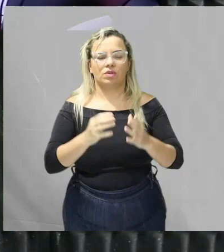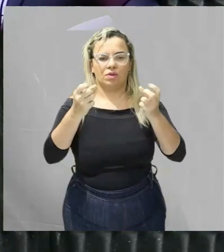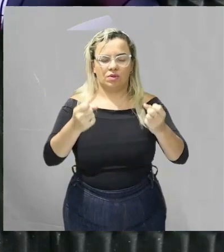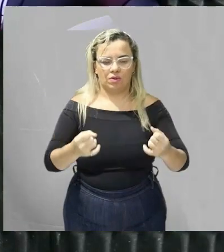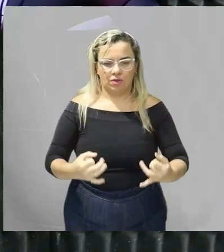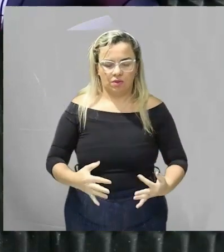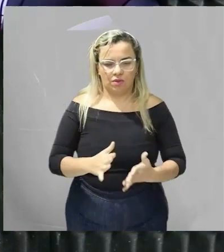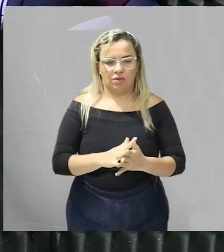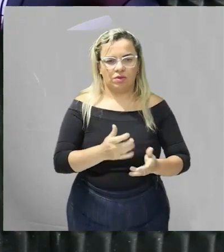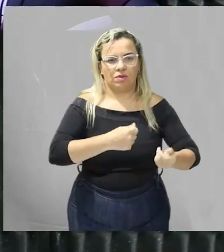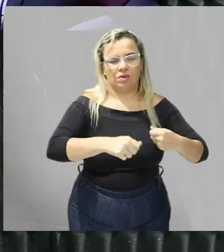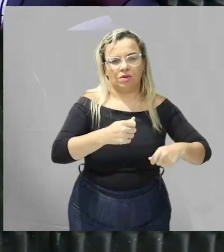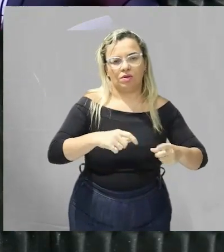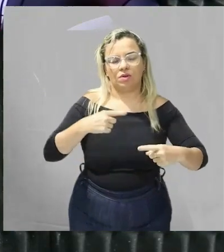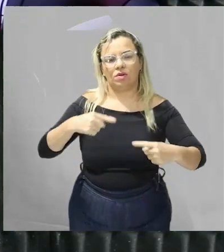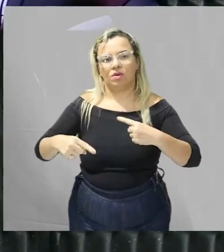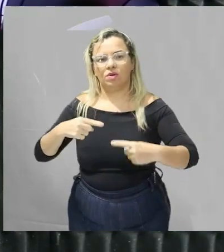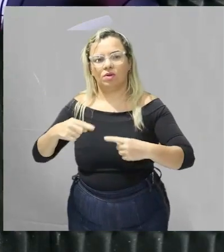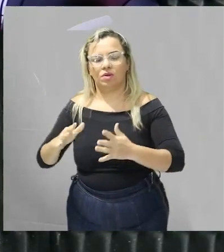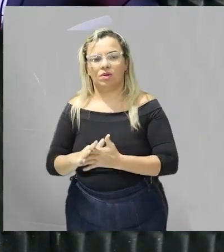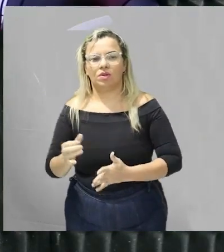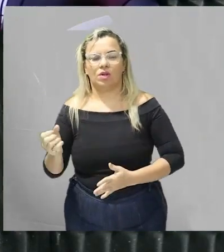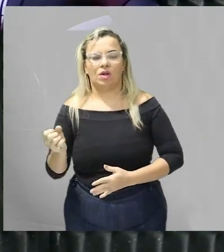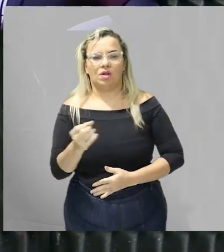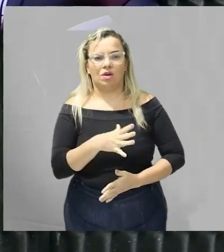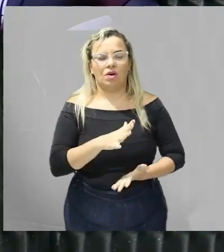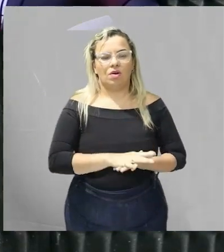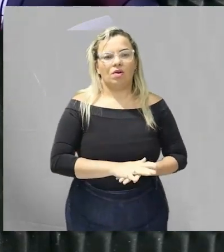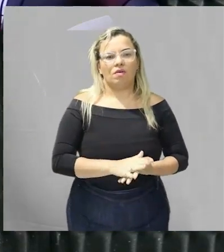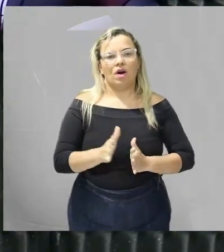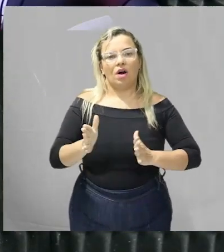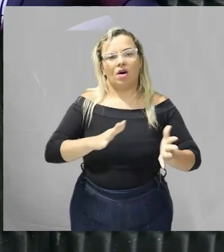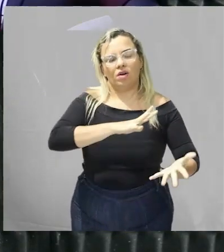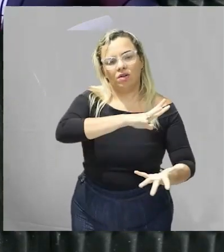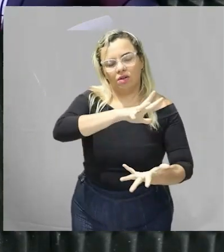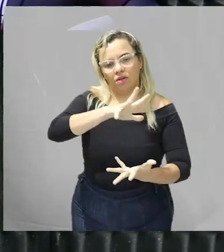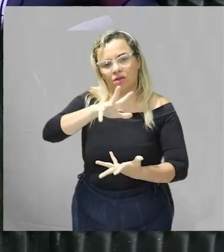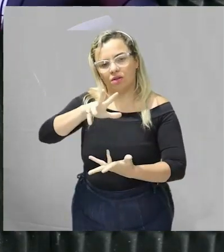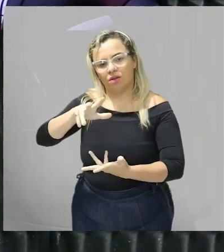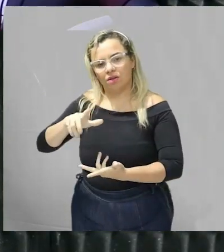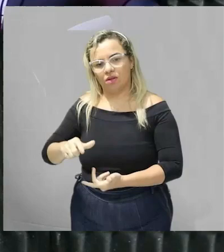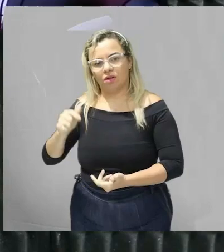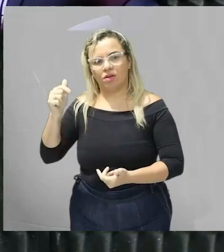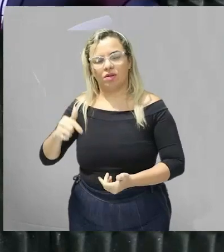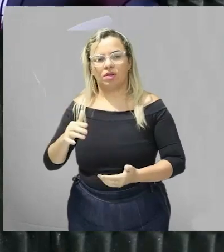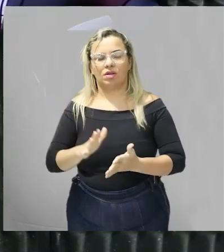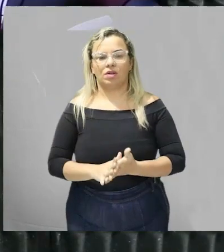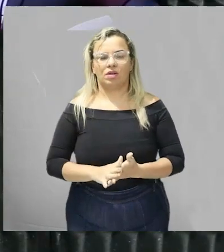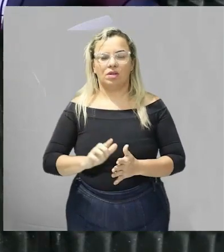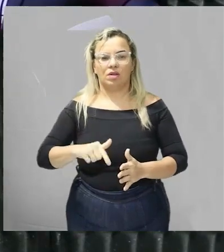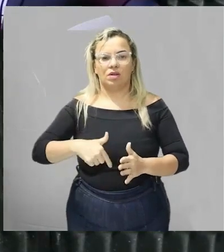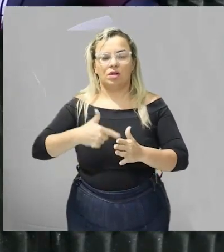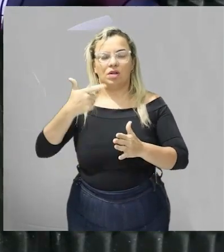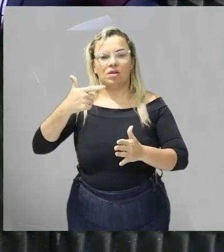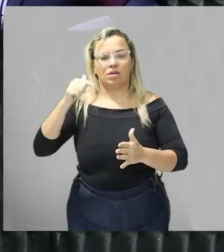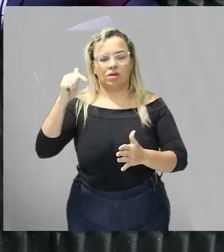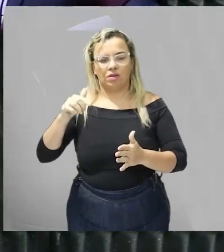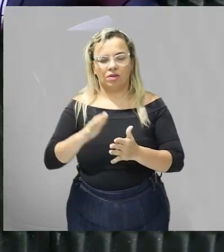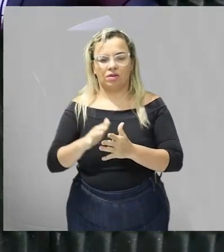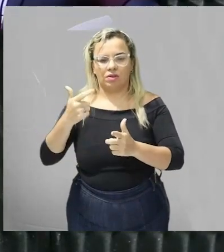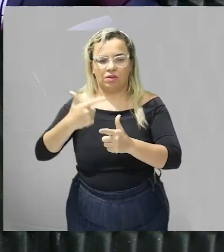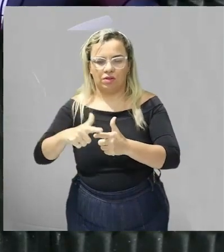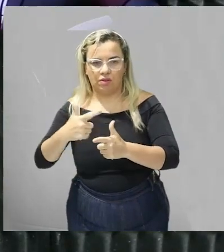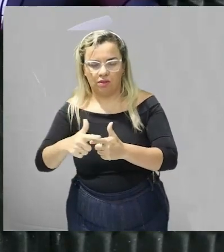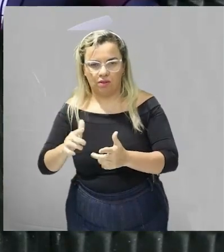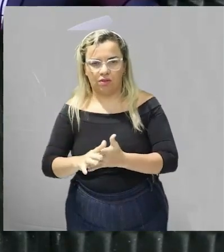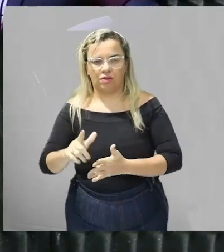aspectos econômicos, políticos, tá certo? Da nova ordem mundial. E a segunda parte nós vamos falar sobre as problemáticas, os problemas